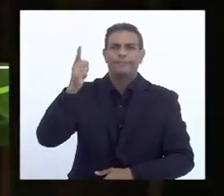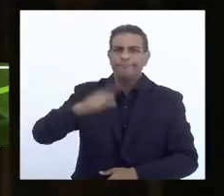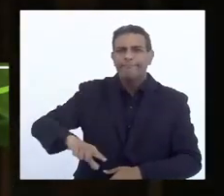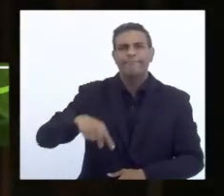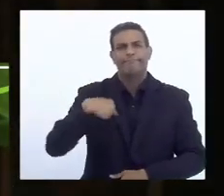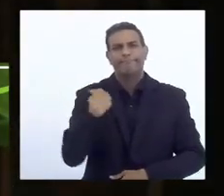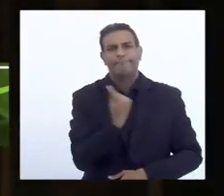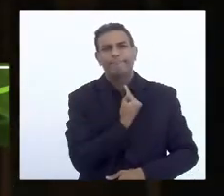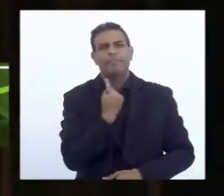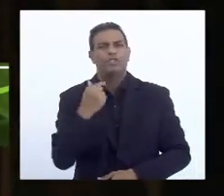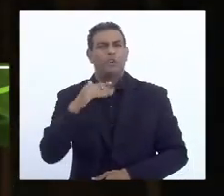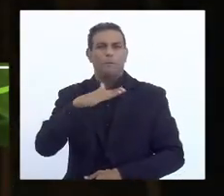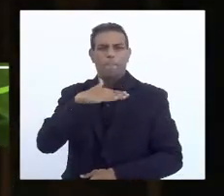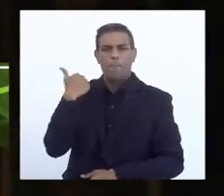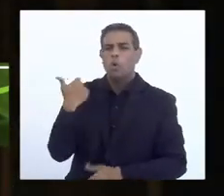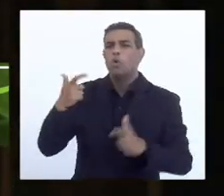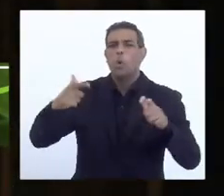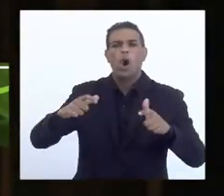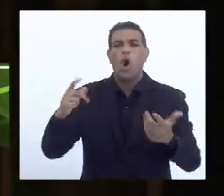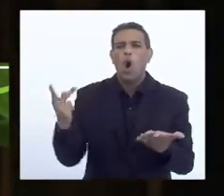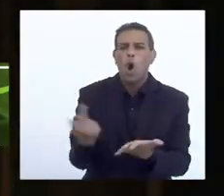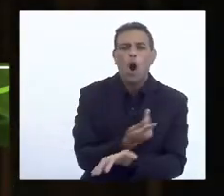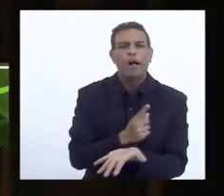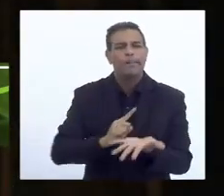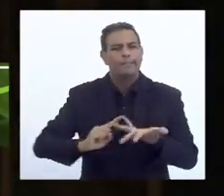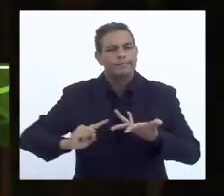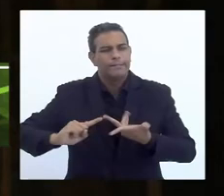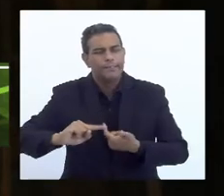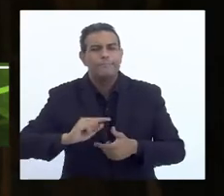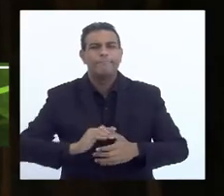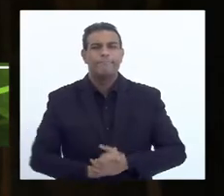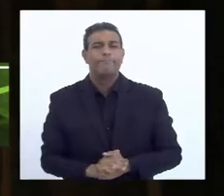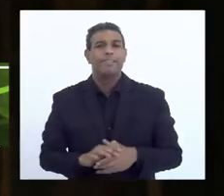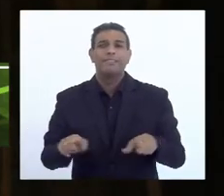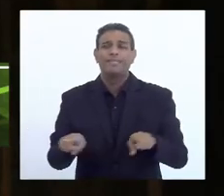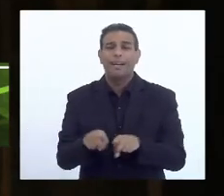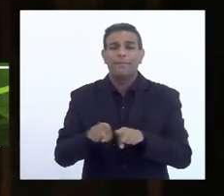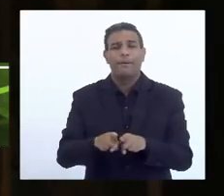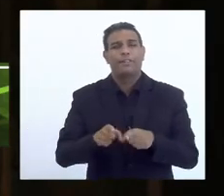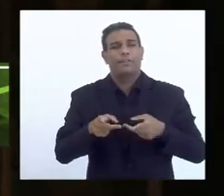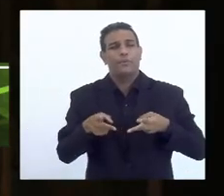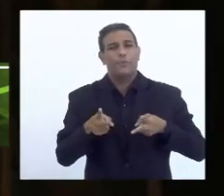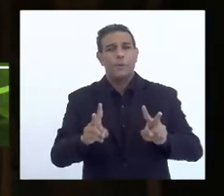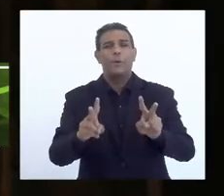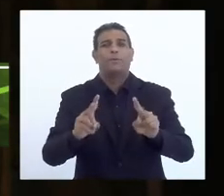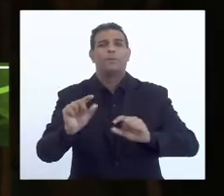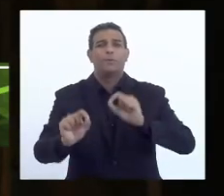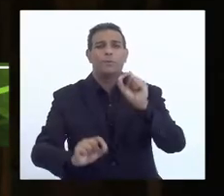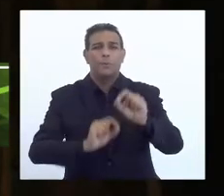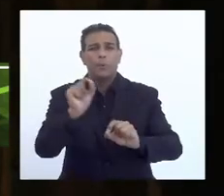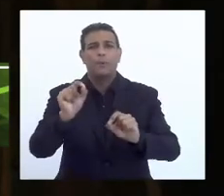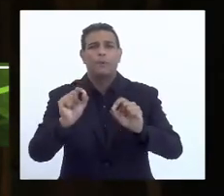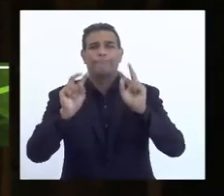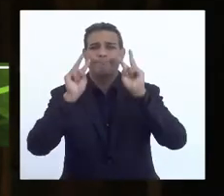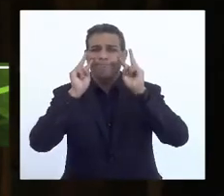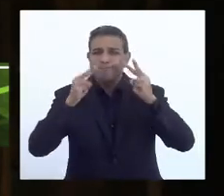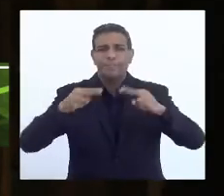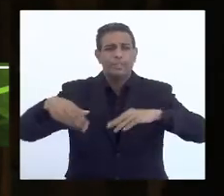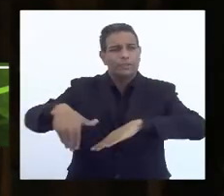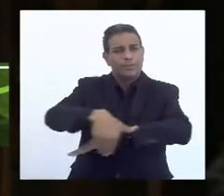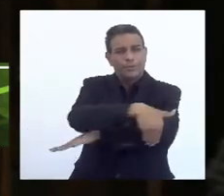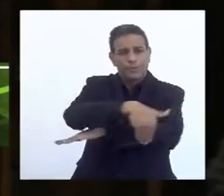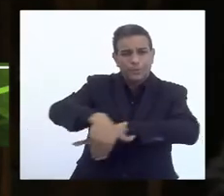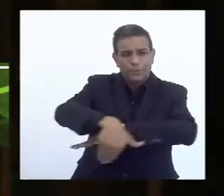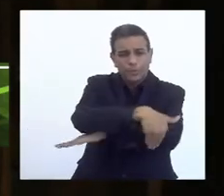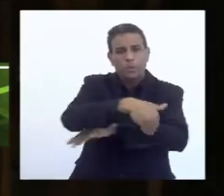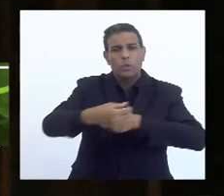ela tinha morrido, se eu sabia o que tinha acontecido com ela. Até que a gente continuou ali, até porque era uma rua que não tinha muita